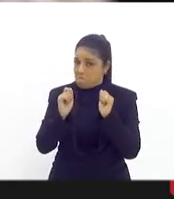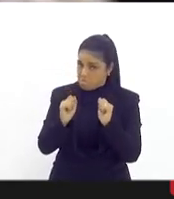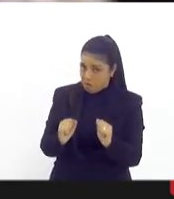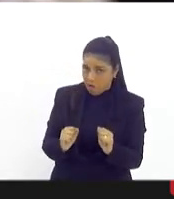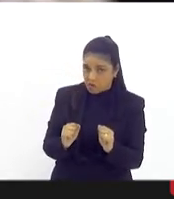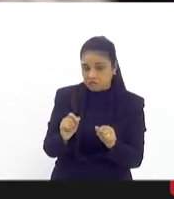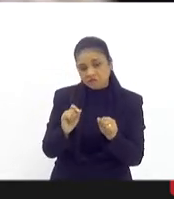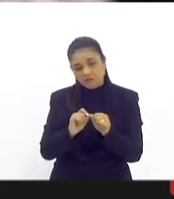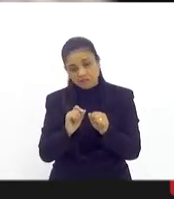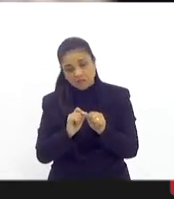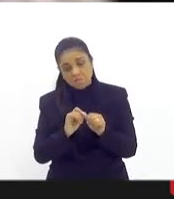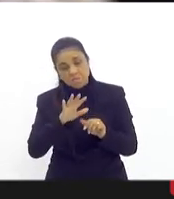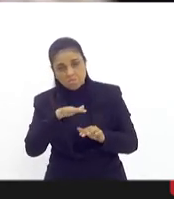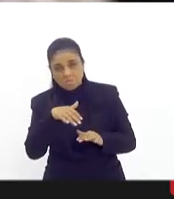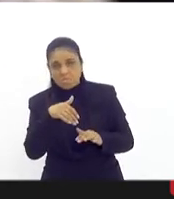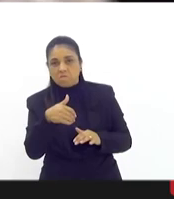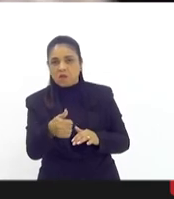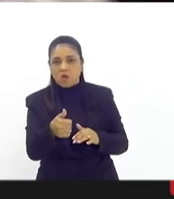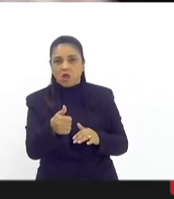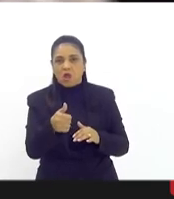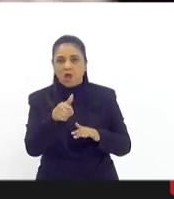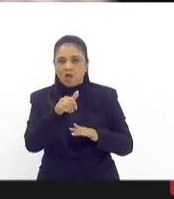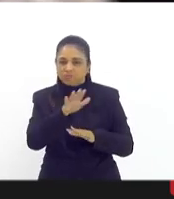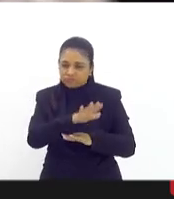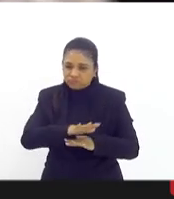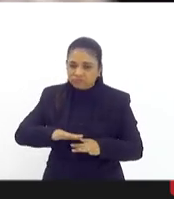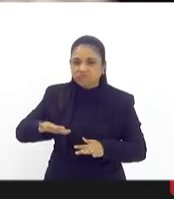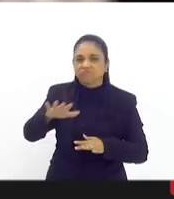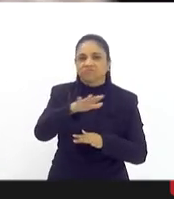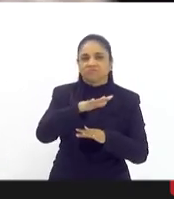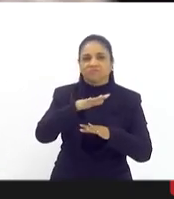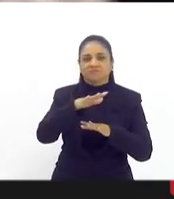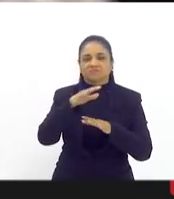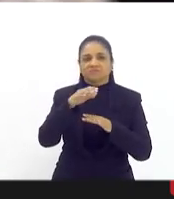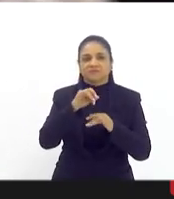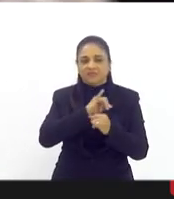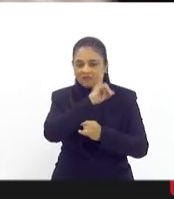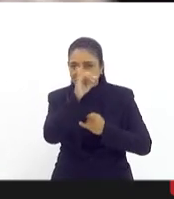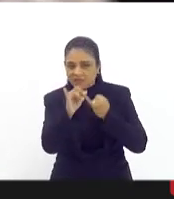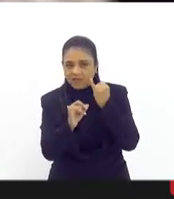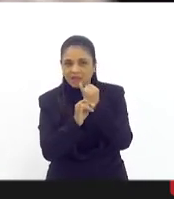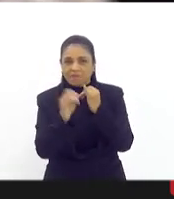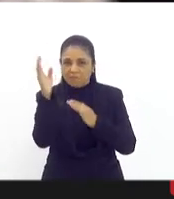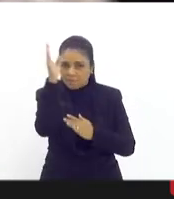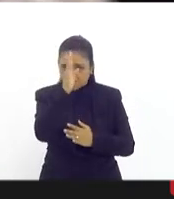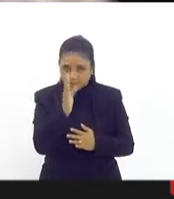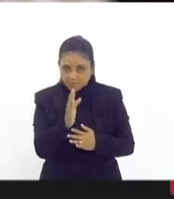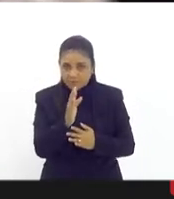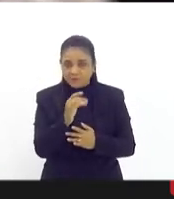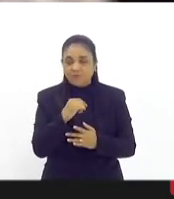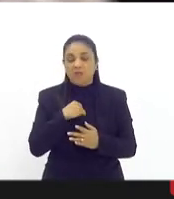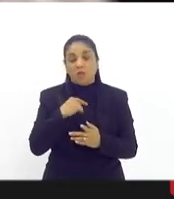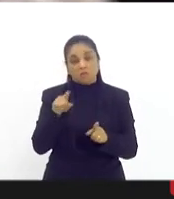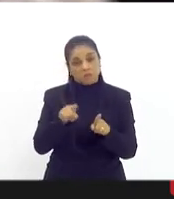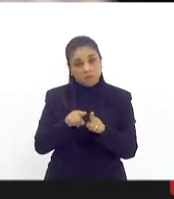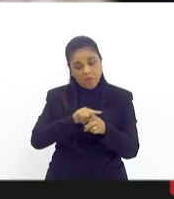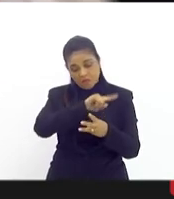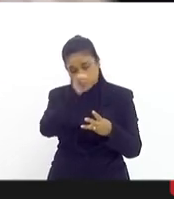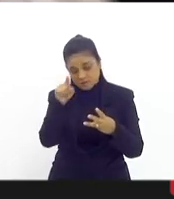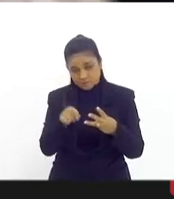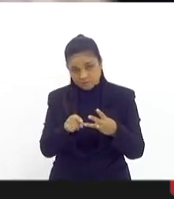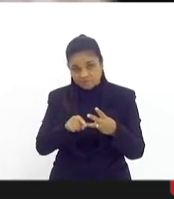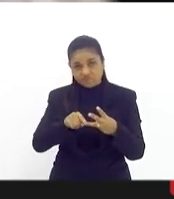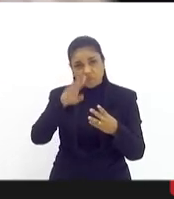acredito que pode melhorar o nosso cenário da internet no Brasil. Além disso, eu acredito que isso gera três